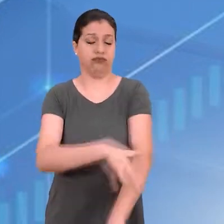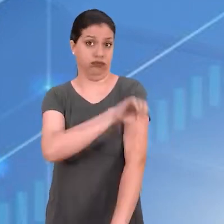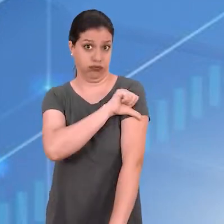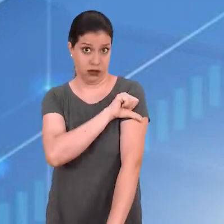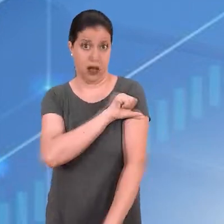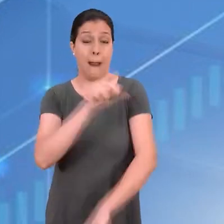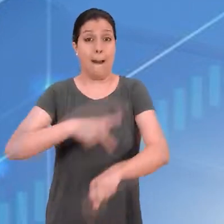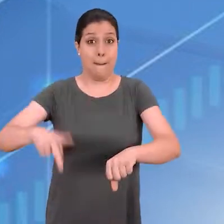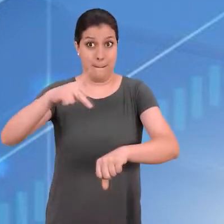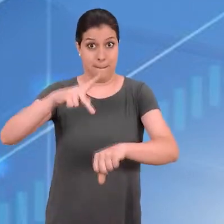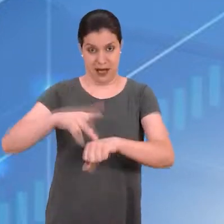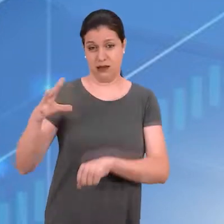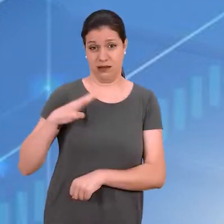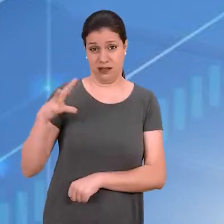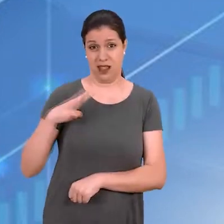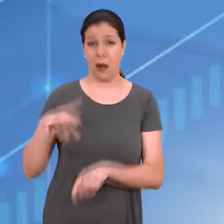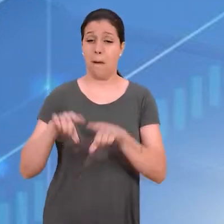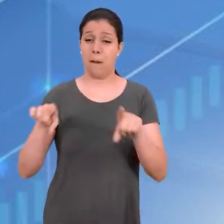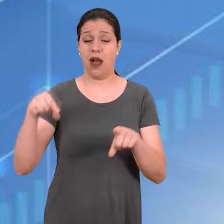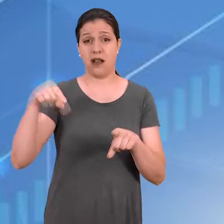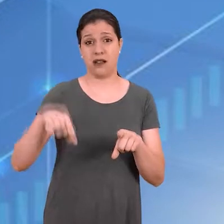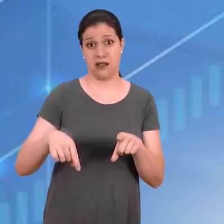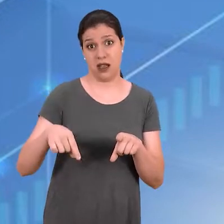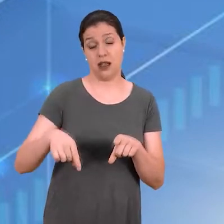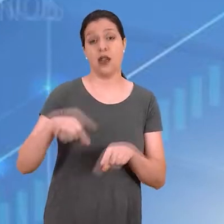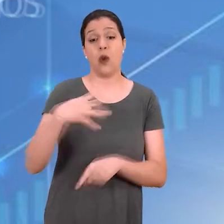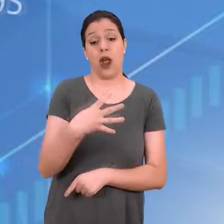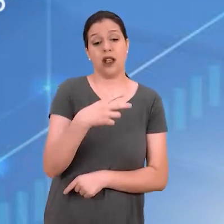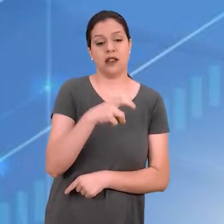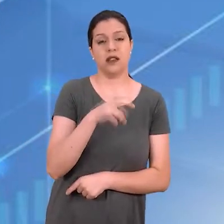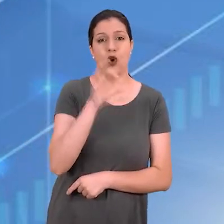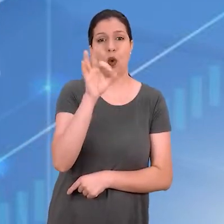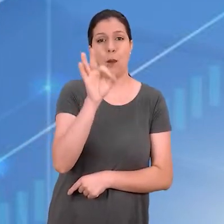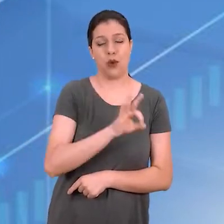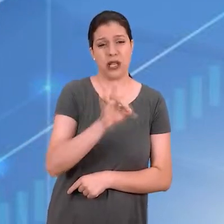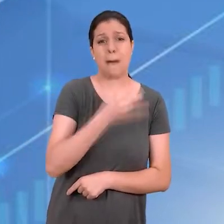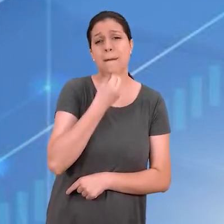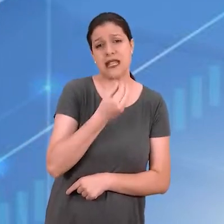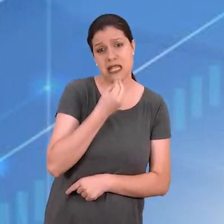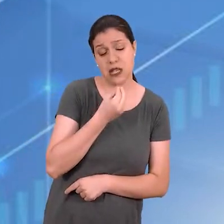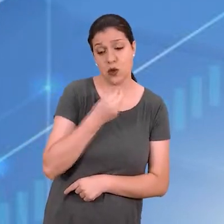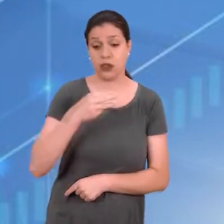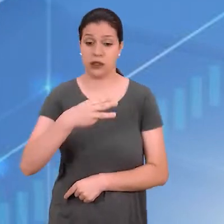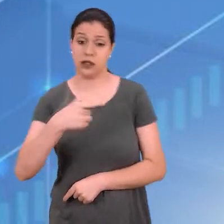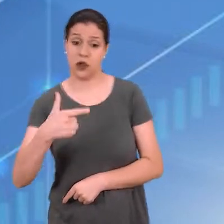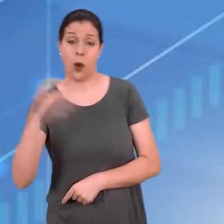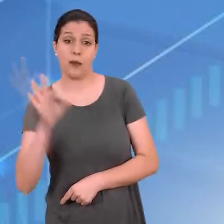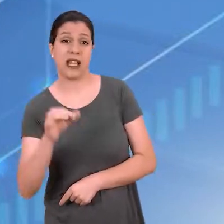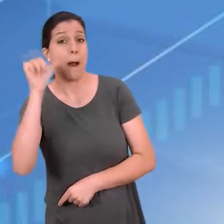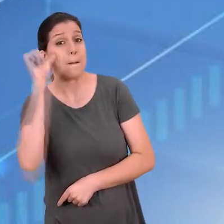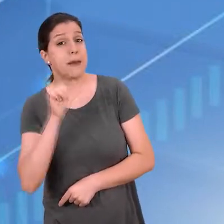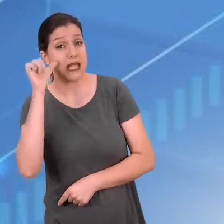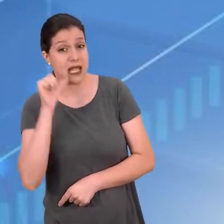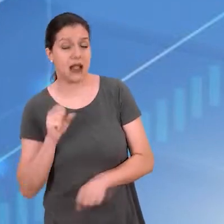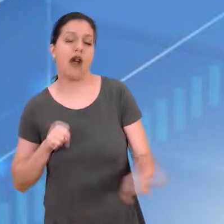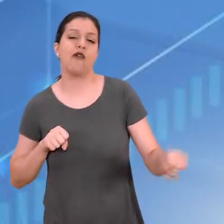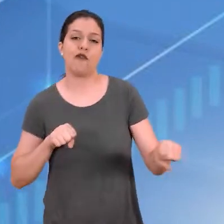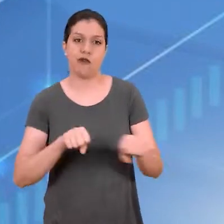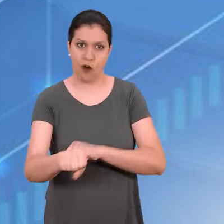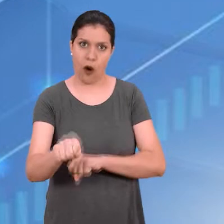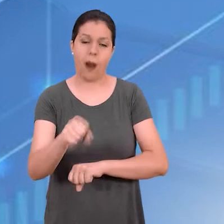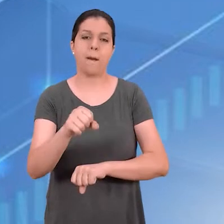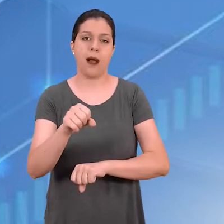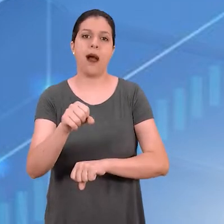desenvolvidos, apenas 45% dos meninos e 32% das meninas completam o ensino primário